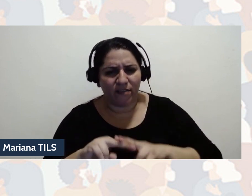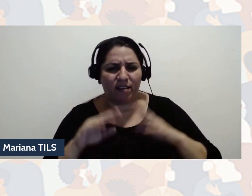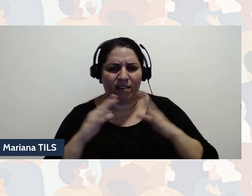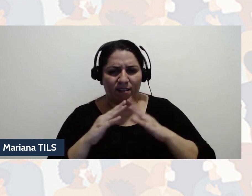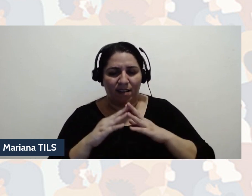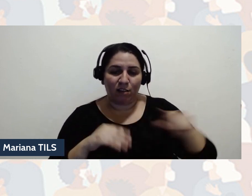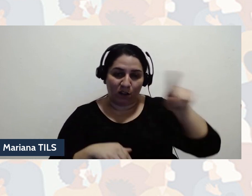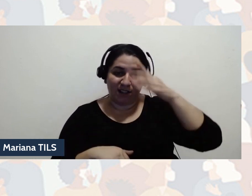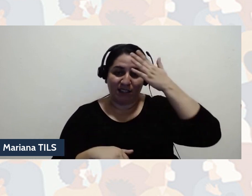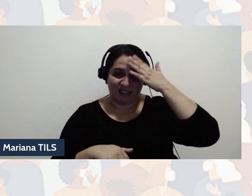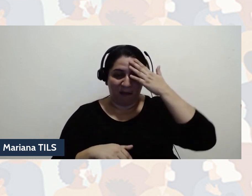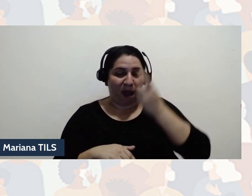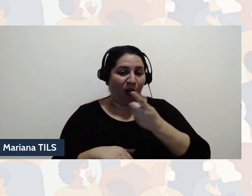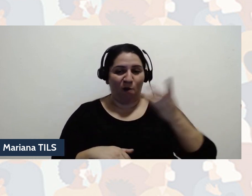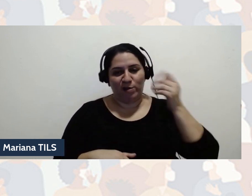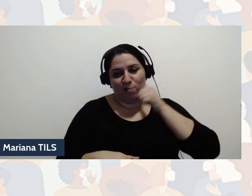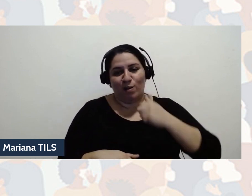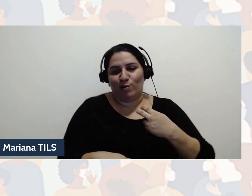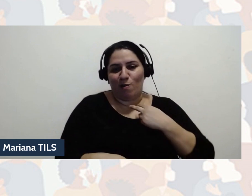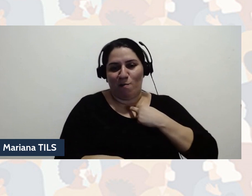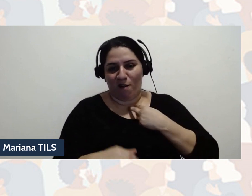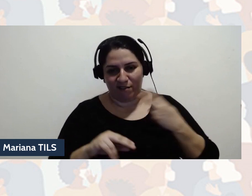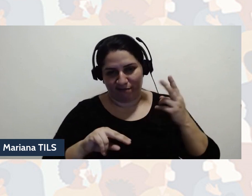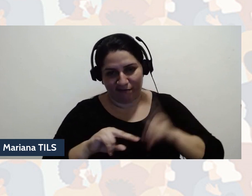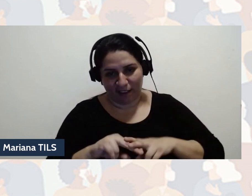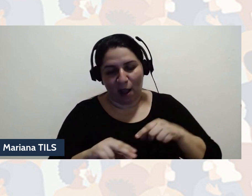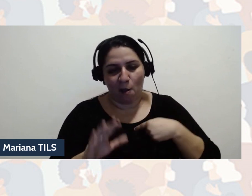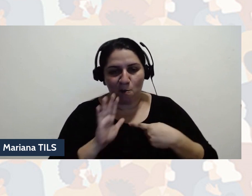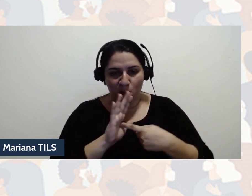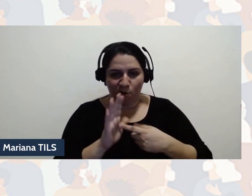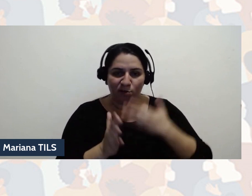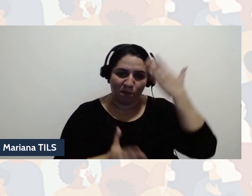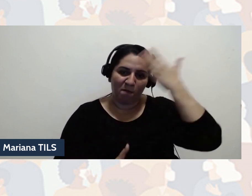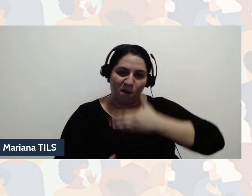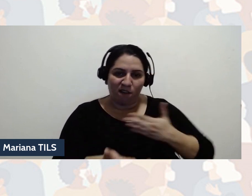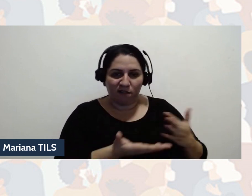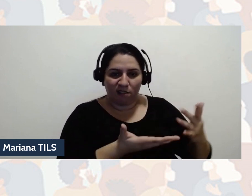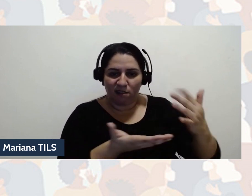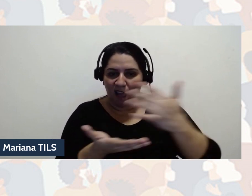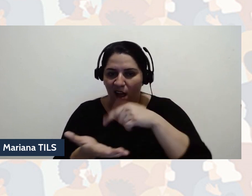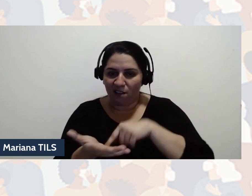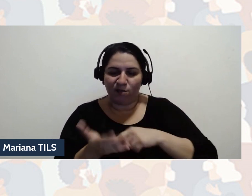desigual, os meus dados refletem essa desigualdade em vários níveis,